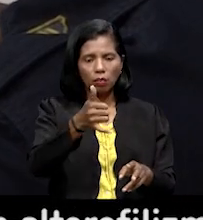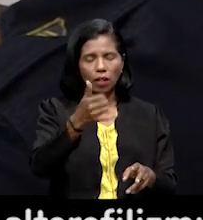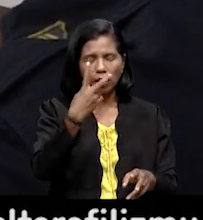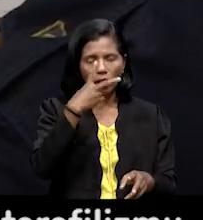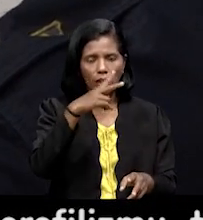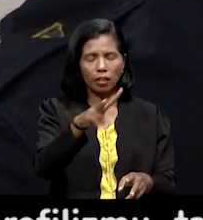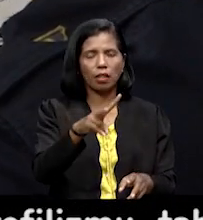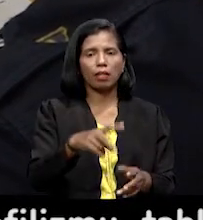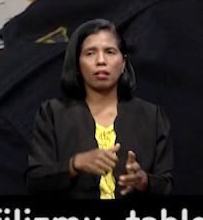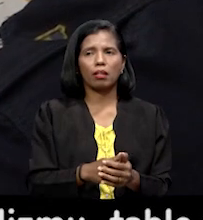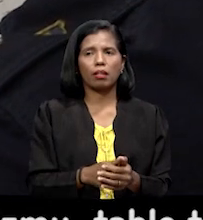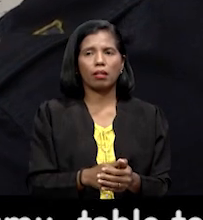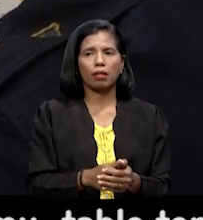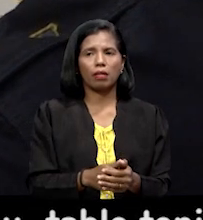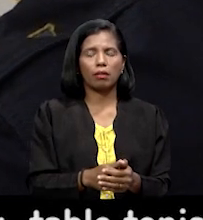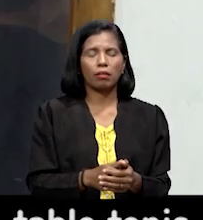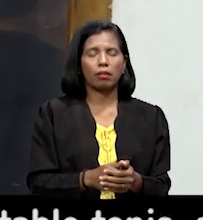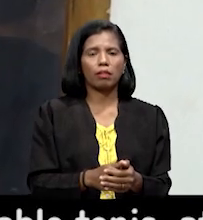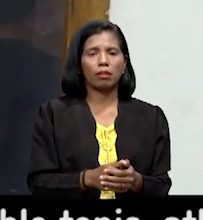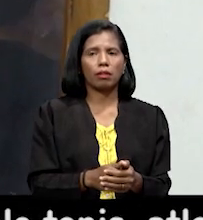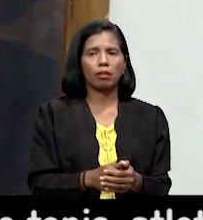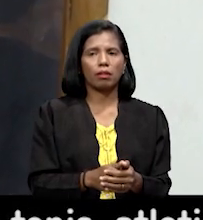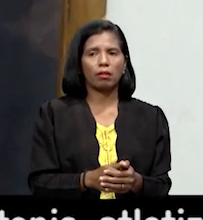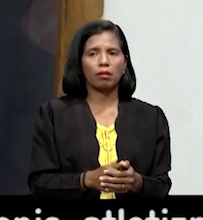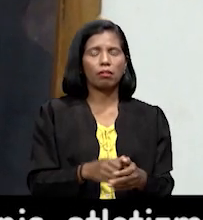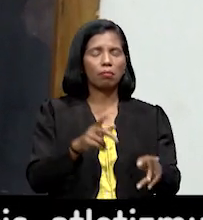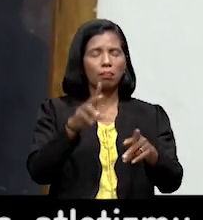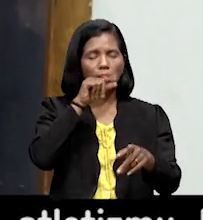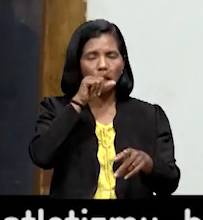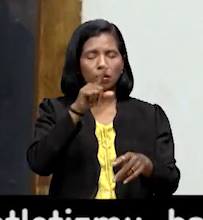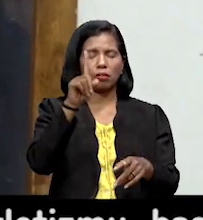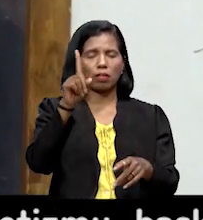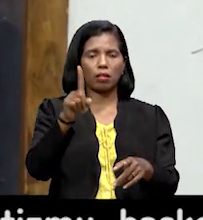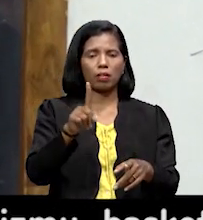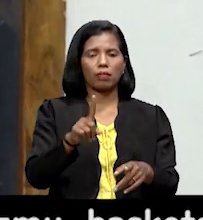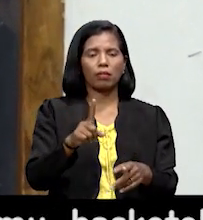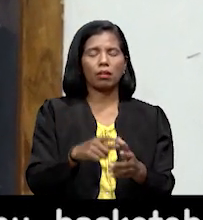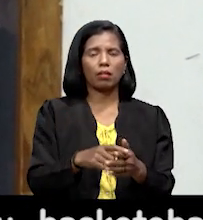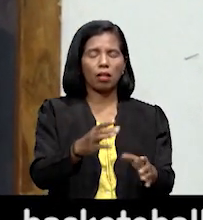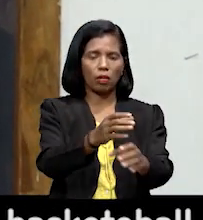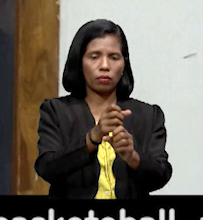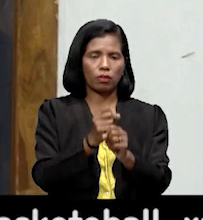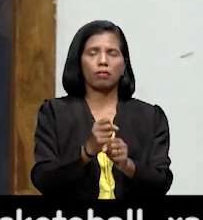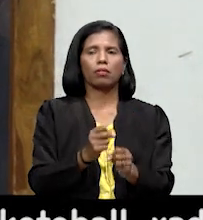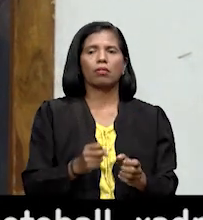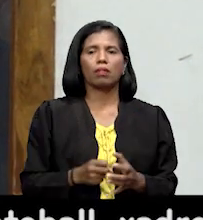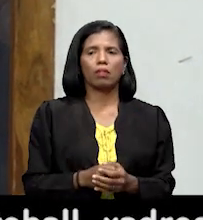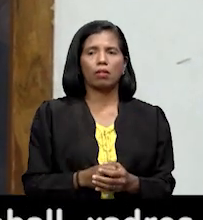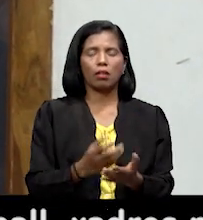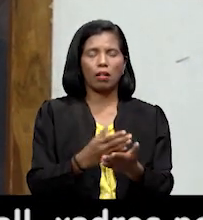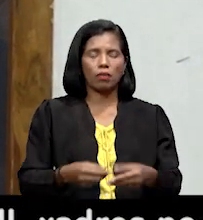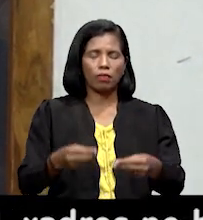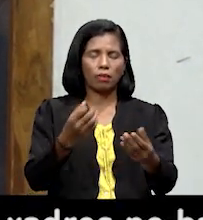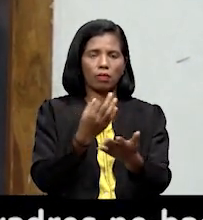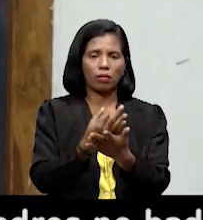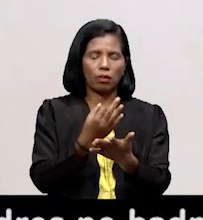baixa, mas olha, há quando se manda hat, na baixa nem acolá, mas resto né, é melhor lhe houto. A depois há quando se hat né, há futevale hat, há futevale osan neve que montante